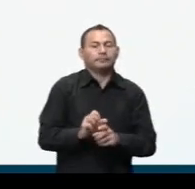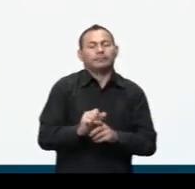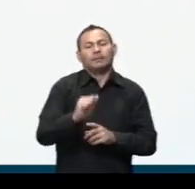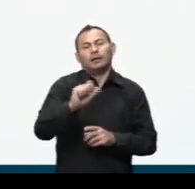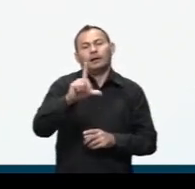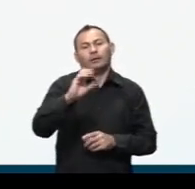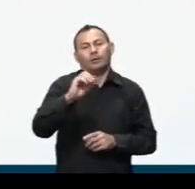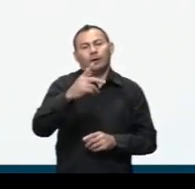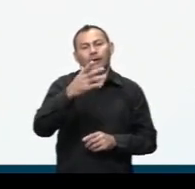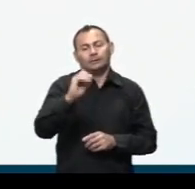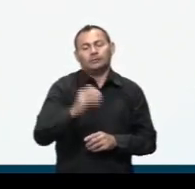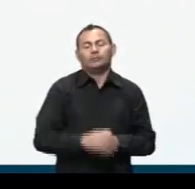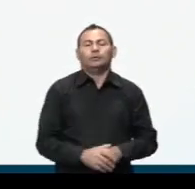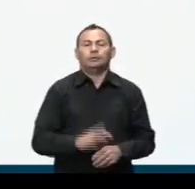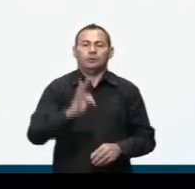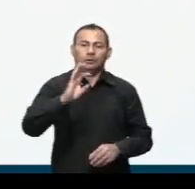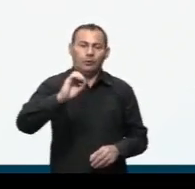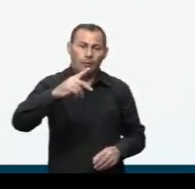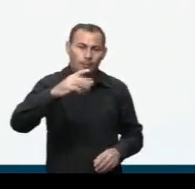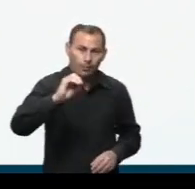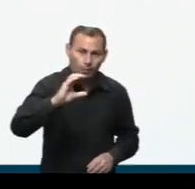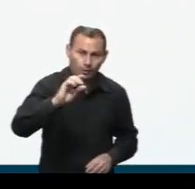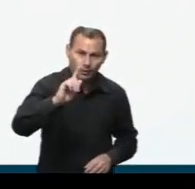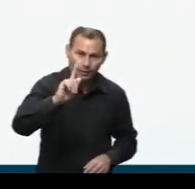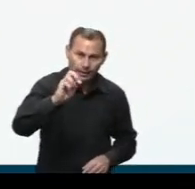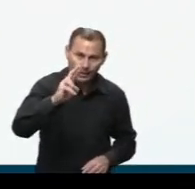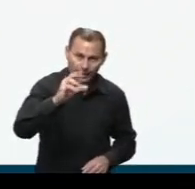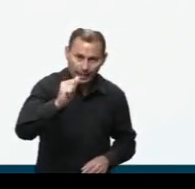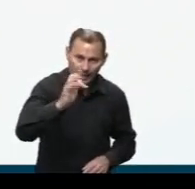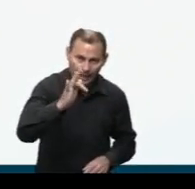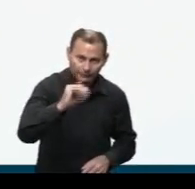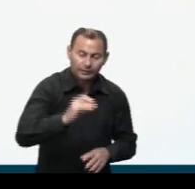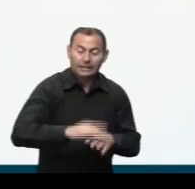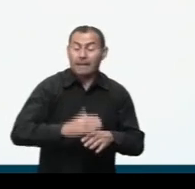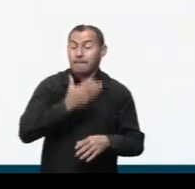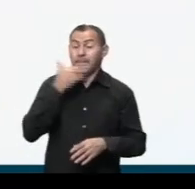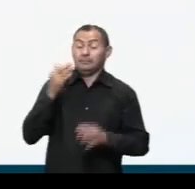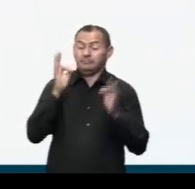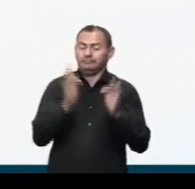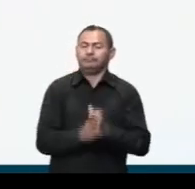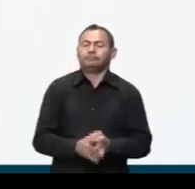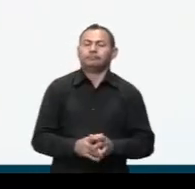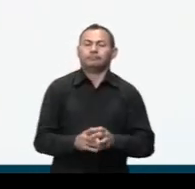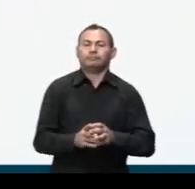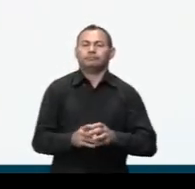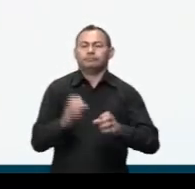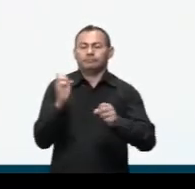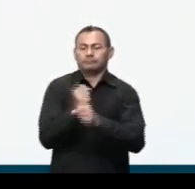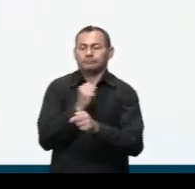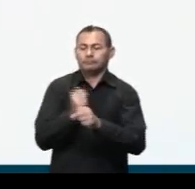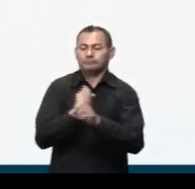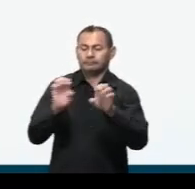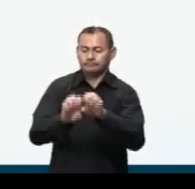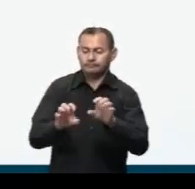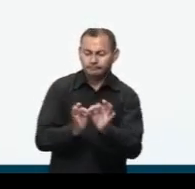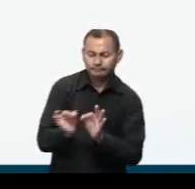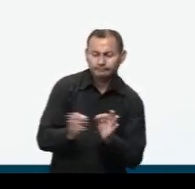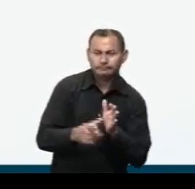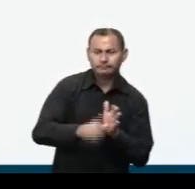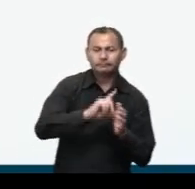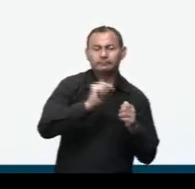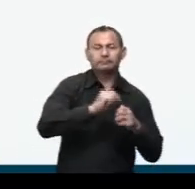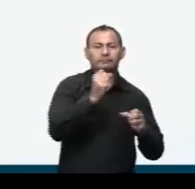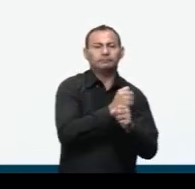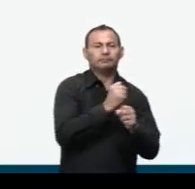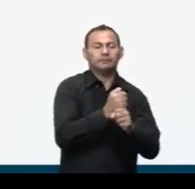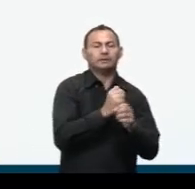por equipamentos topográficos, que tem uma precisão maior, ok? Estruturas pré-fabricadas com alta precisão, é